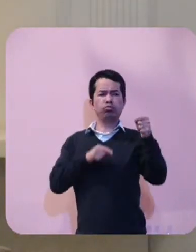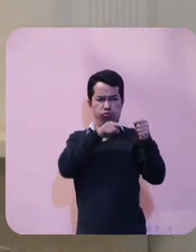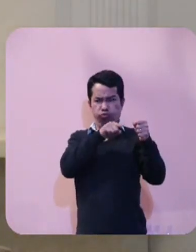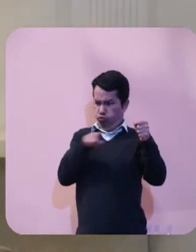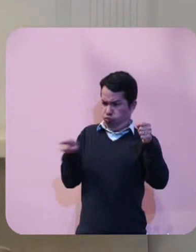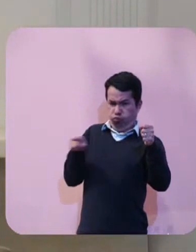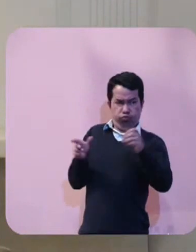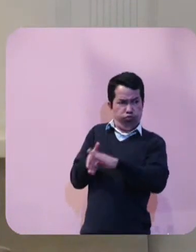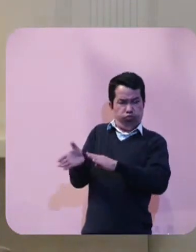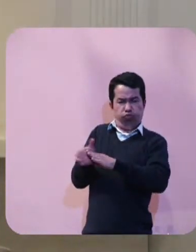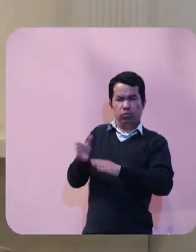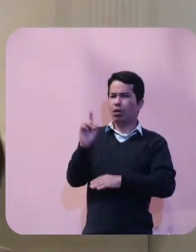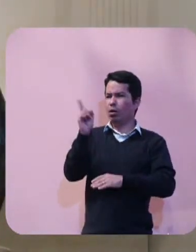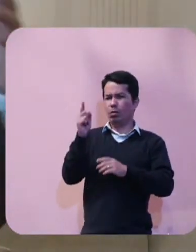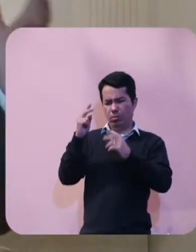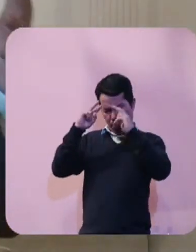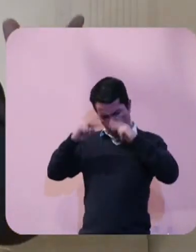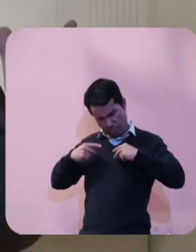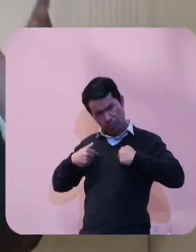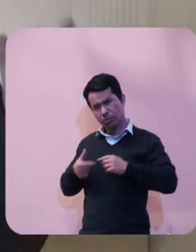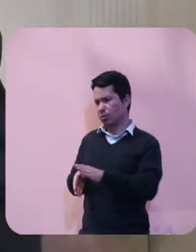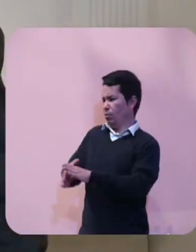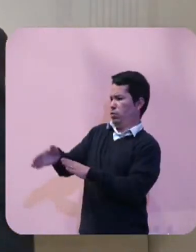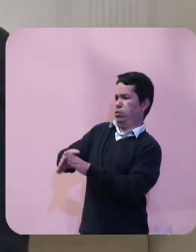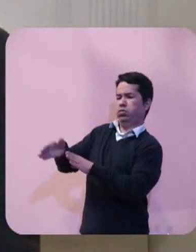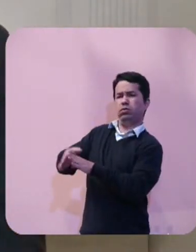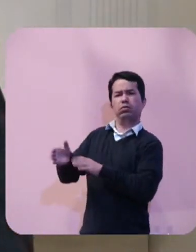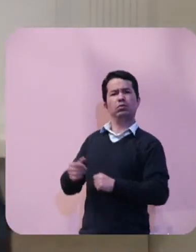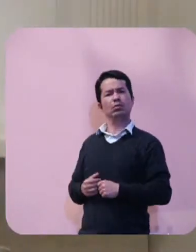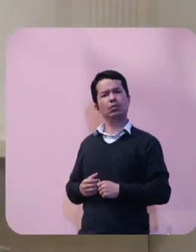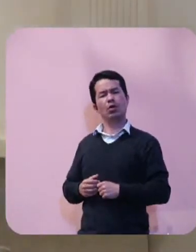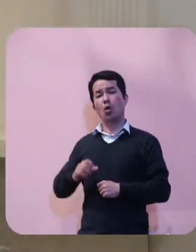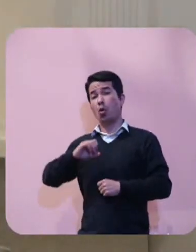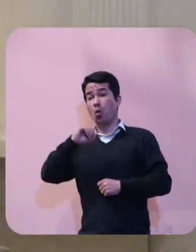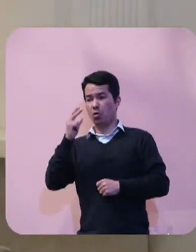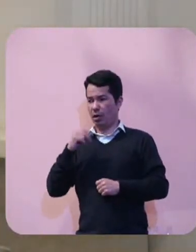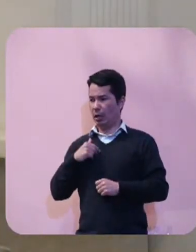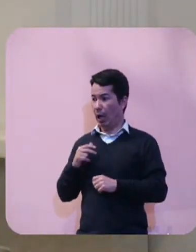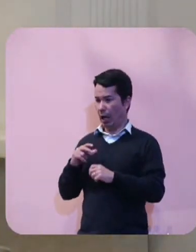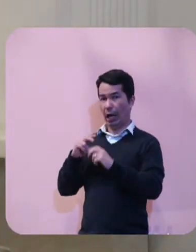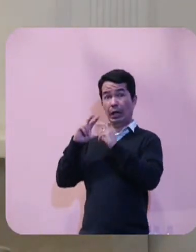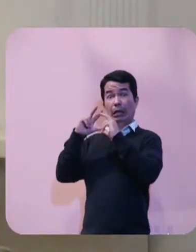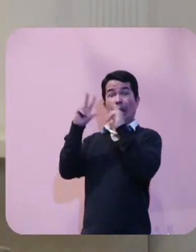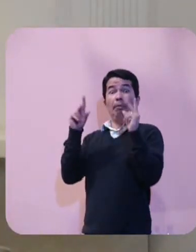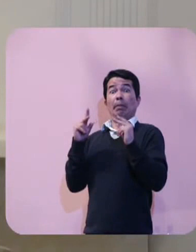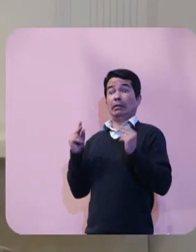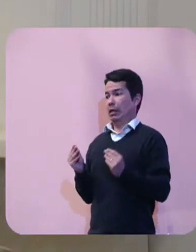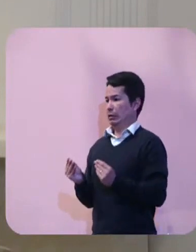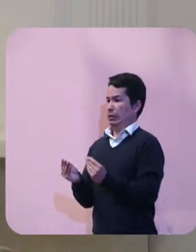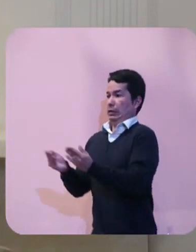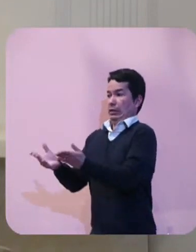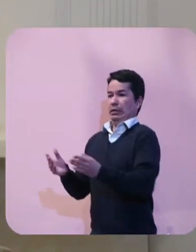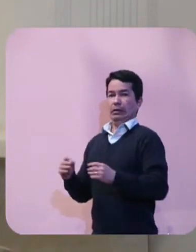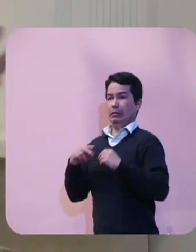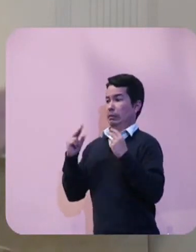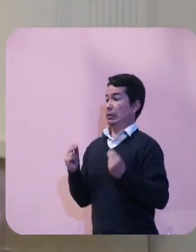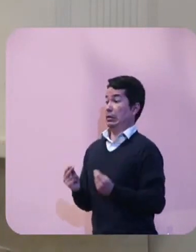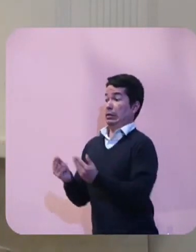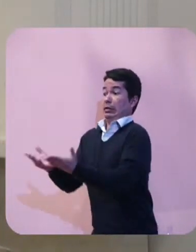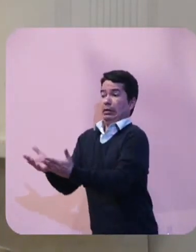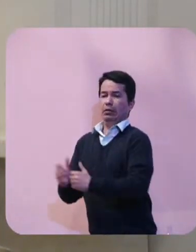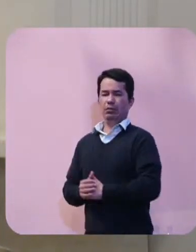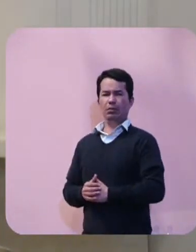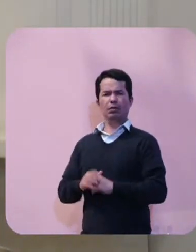sabe? Não dá para terceirizar ou tratar o coração. Eu não vou passar isso para